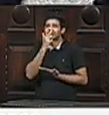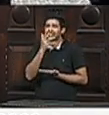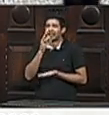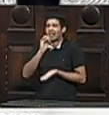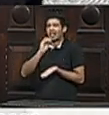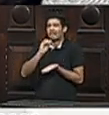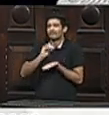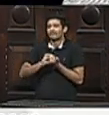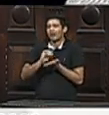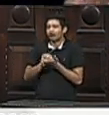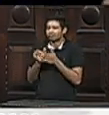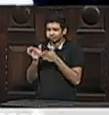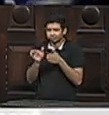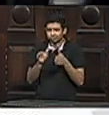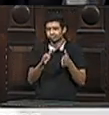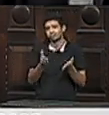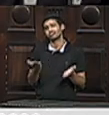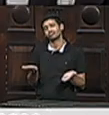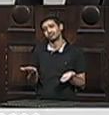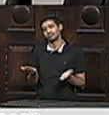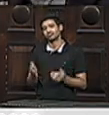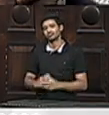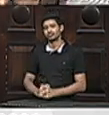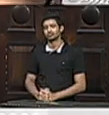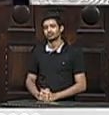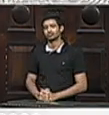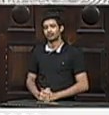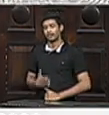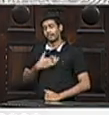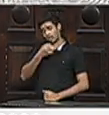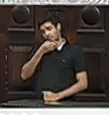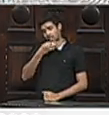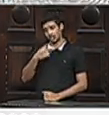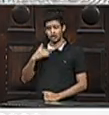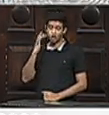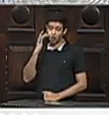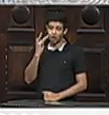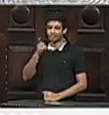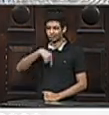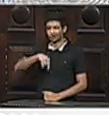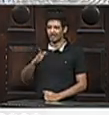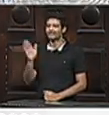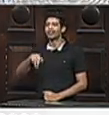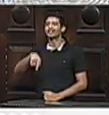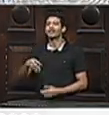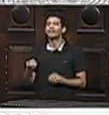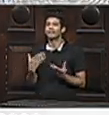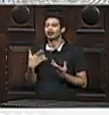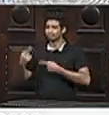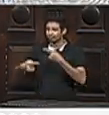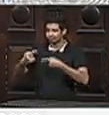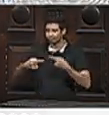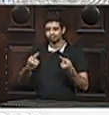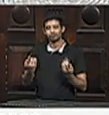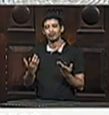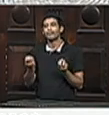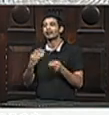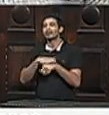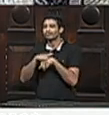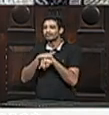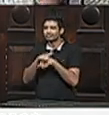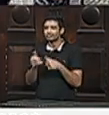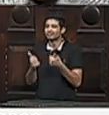todos os esclarecimentos que se fizerem necessários. Tem muita coisa que está sendo dita aqui que dá uma conotação